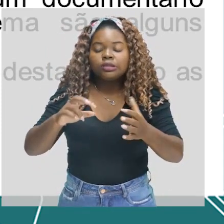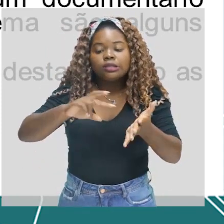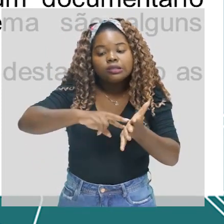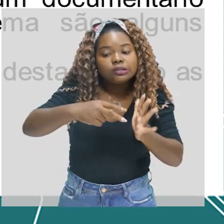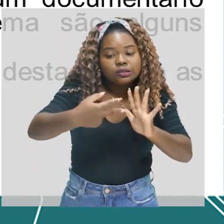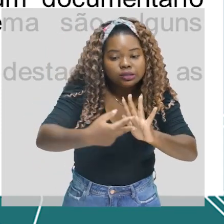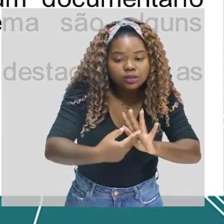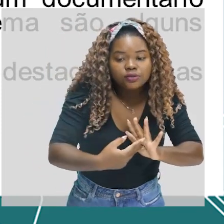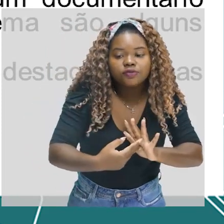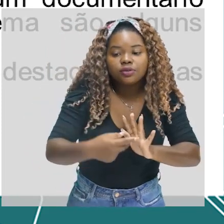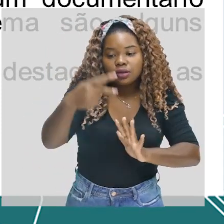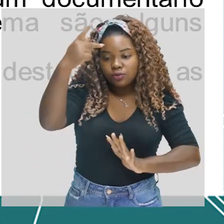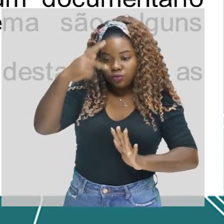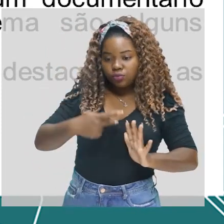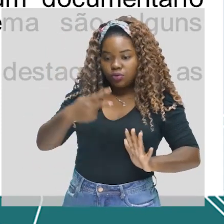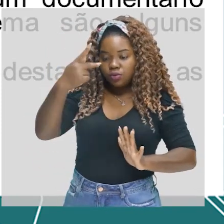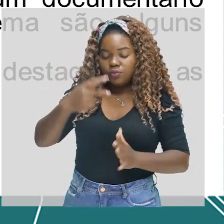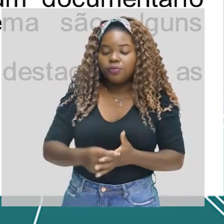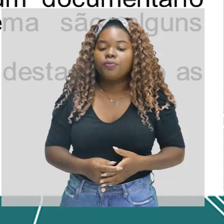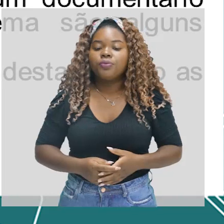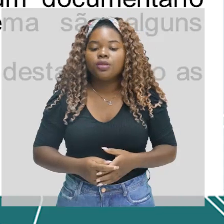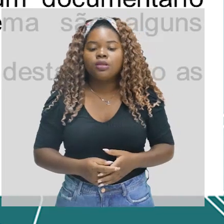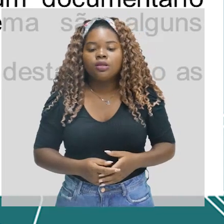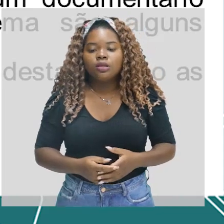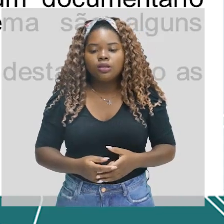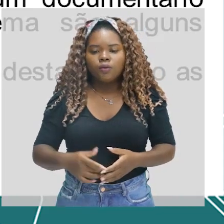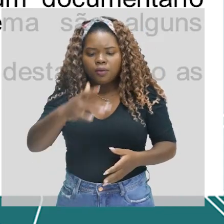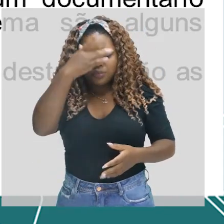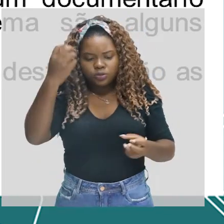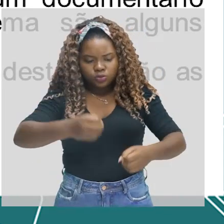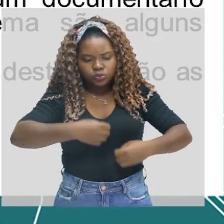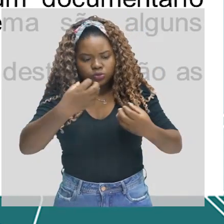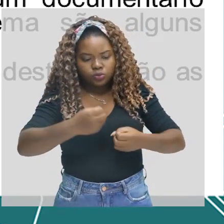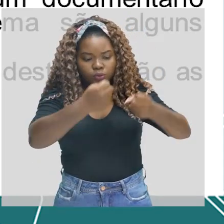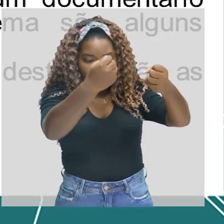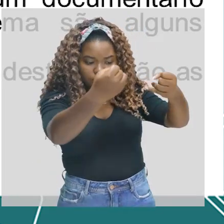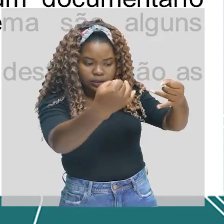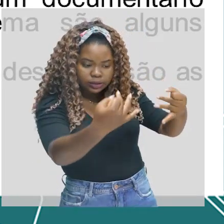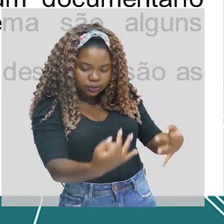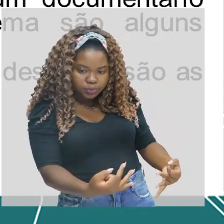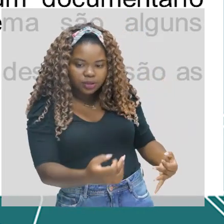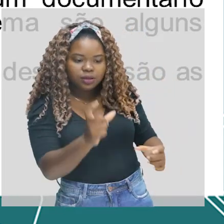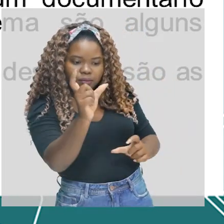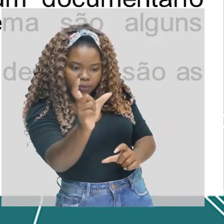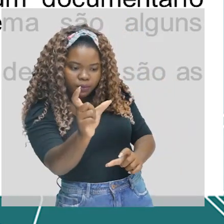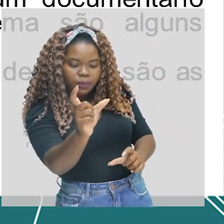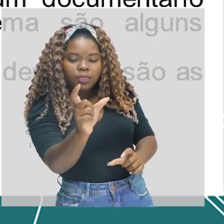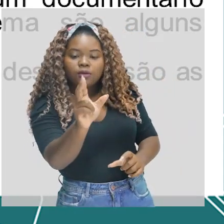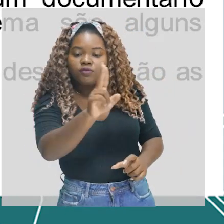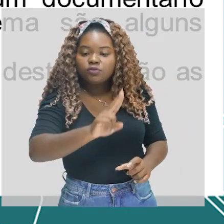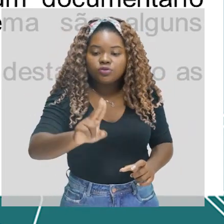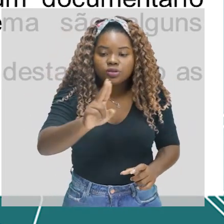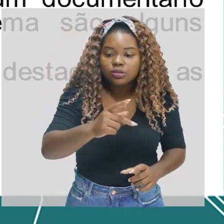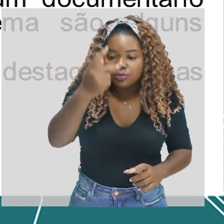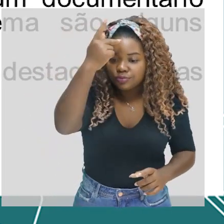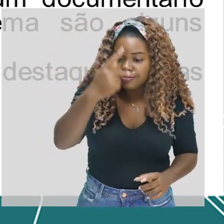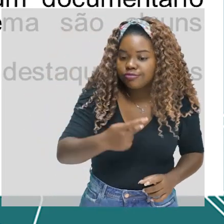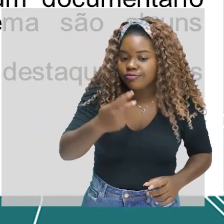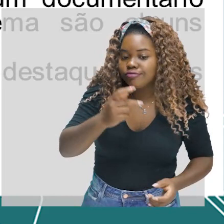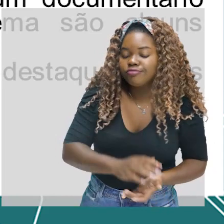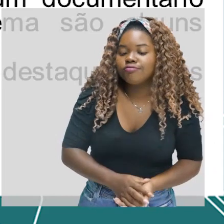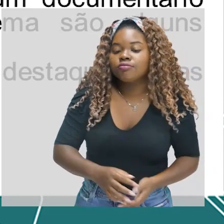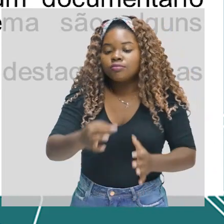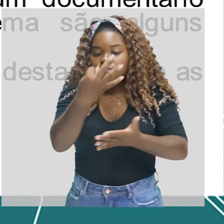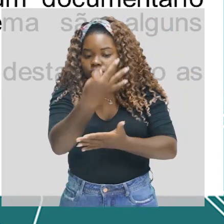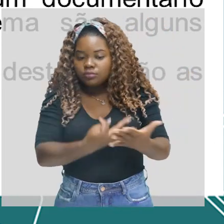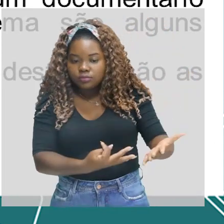Dessa forma, o emissor explica um código utilizando o próprio código. Um texto que descreva sobre a linguagem